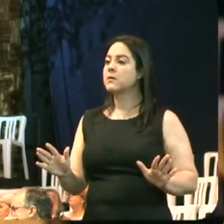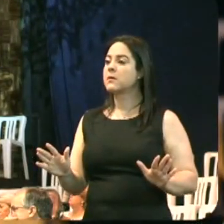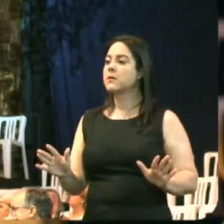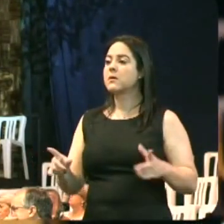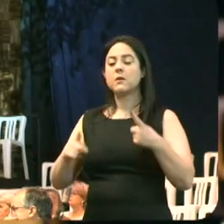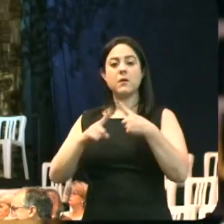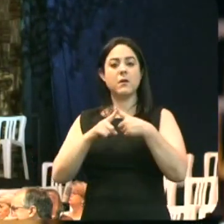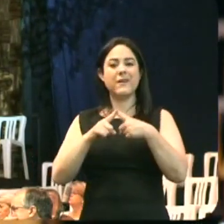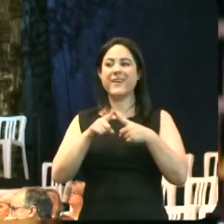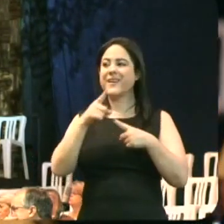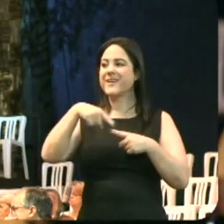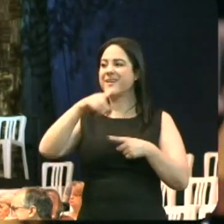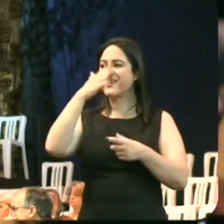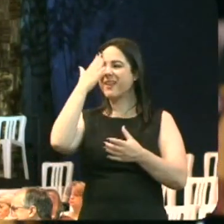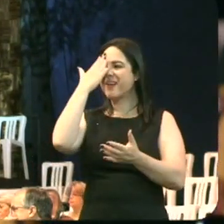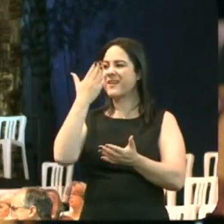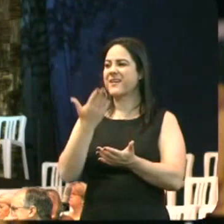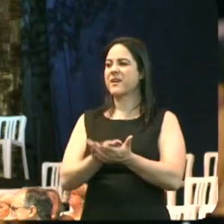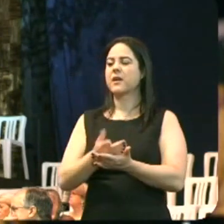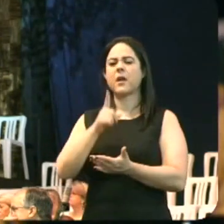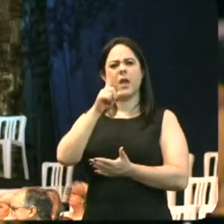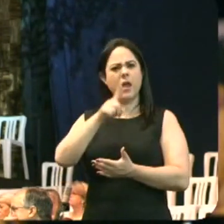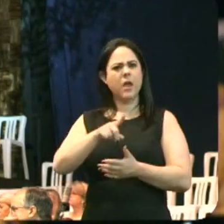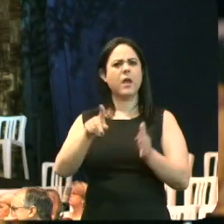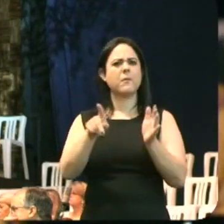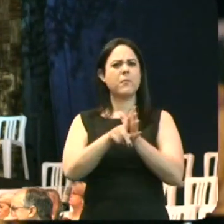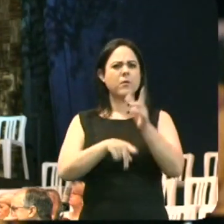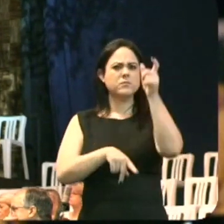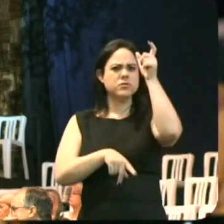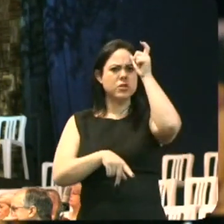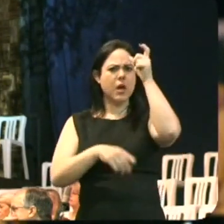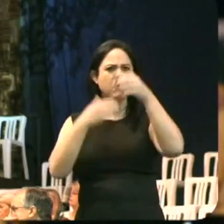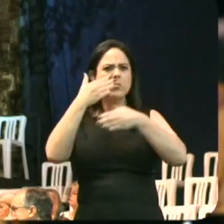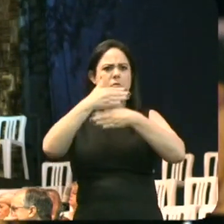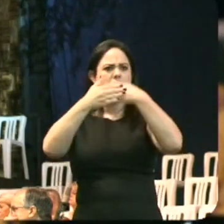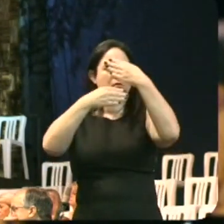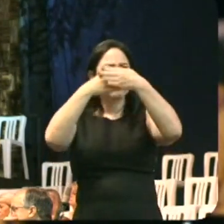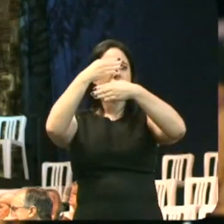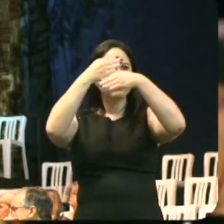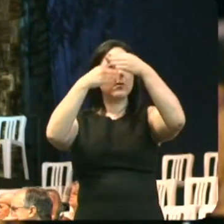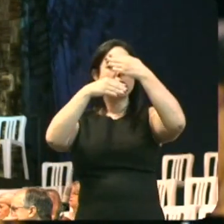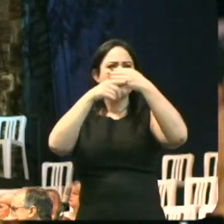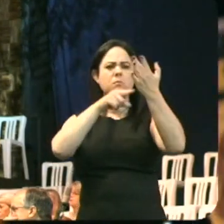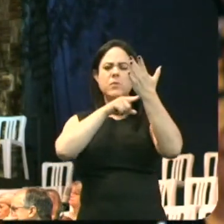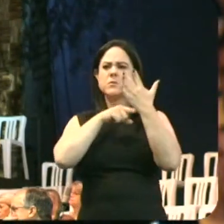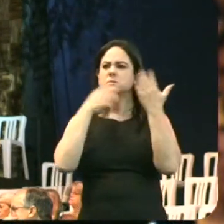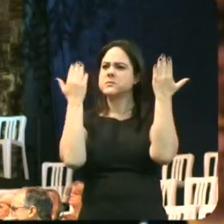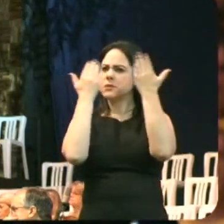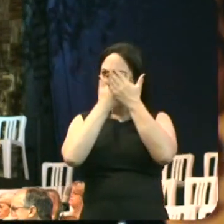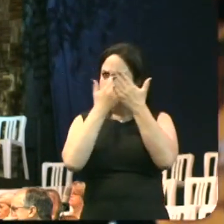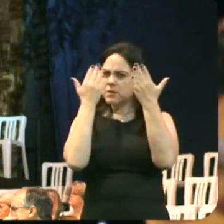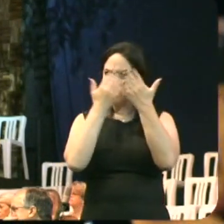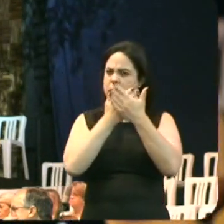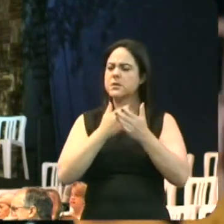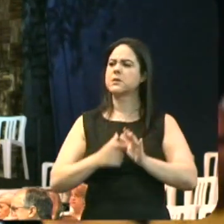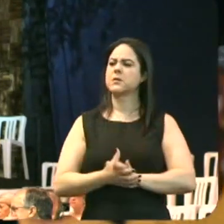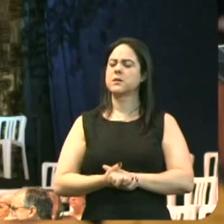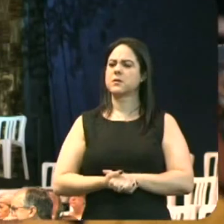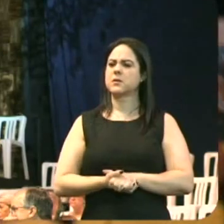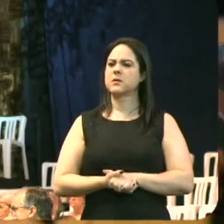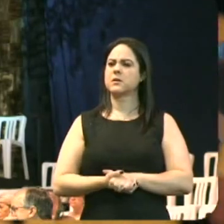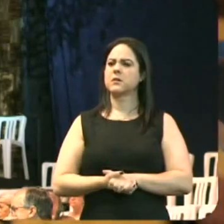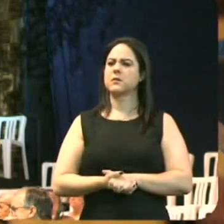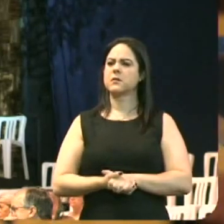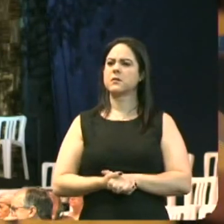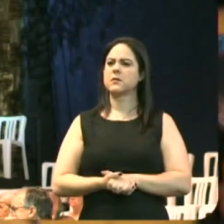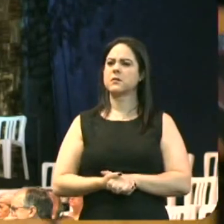Porque ninguém acredita. Isso é uma fortaleza na mente, no entendimento. É uma cegueira. Porque